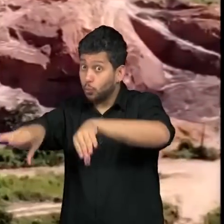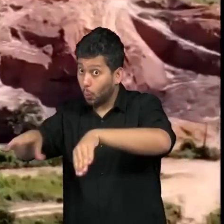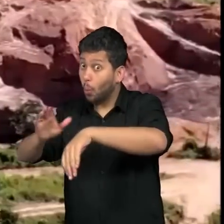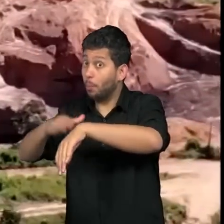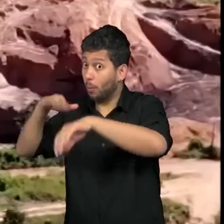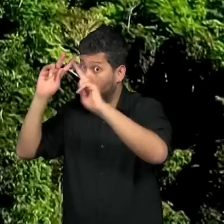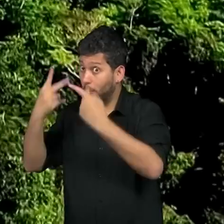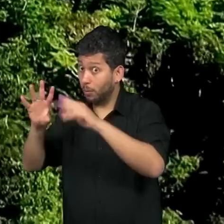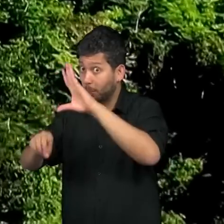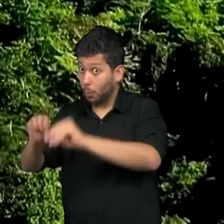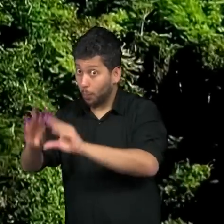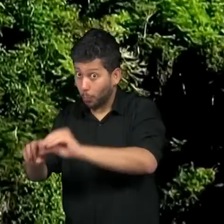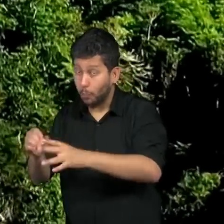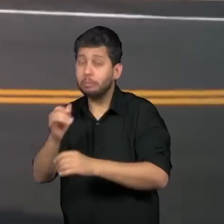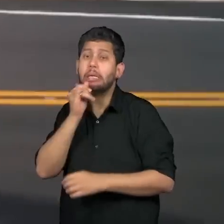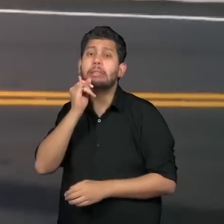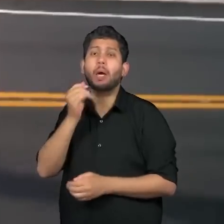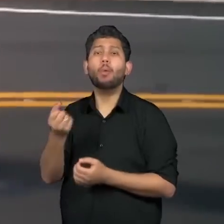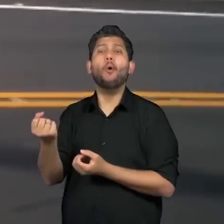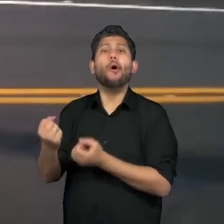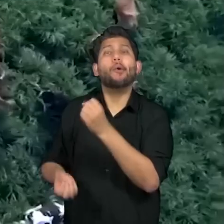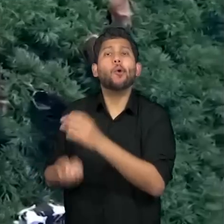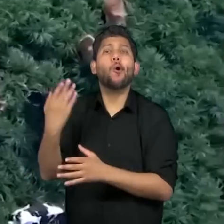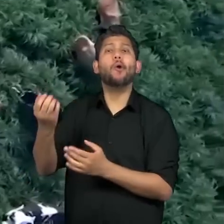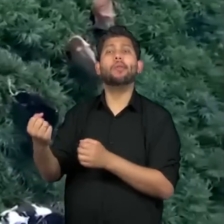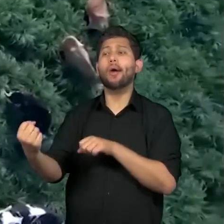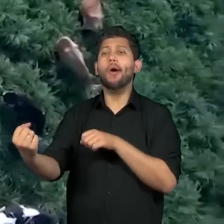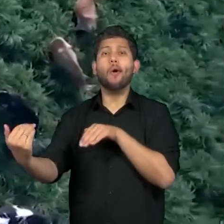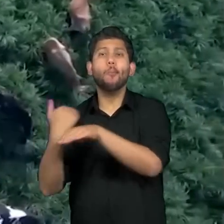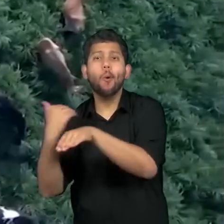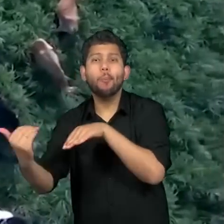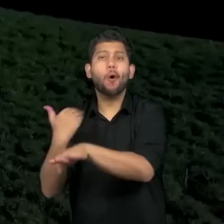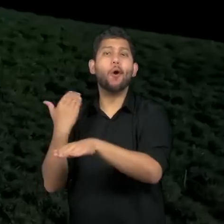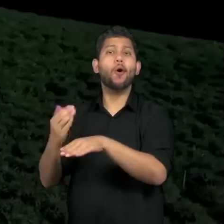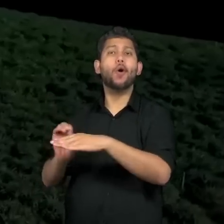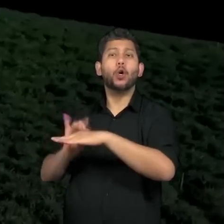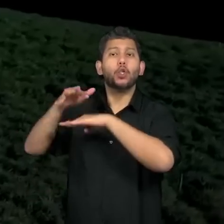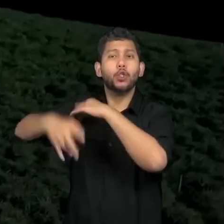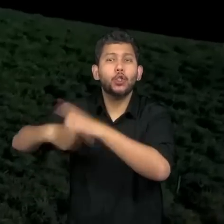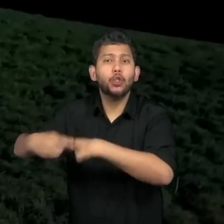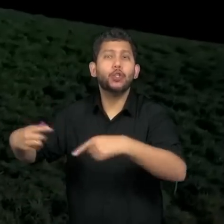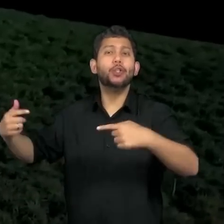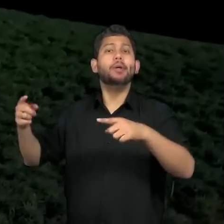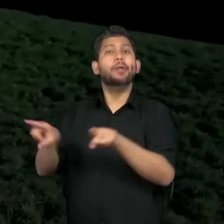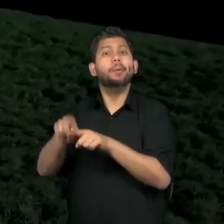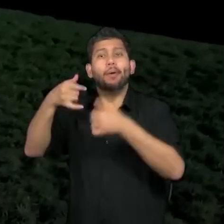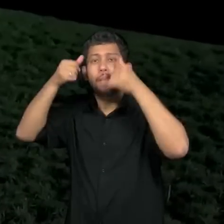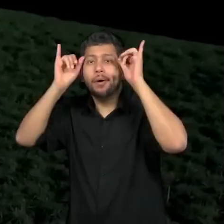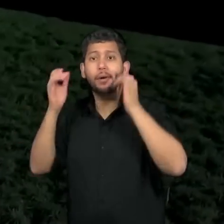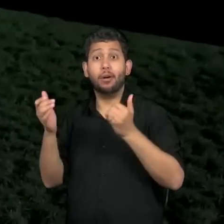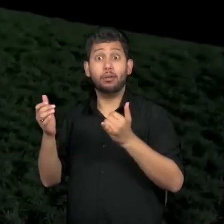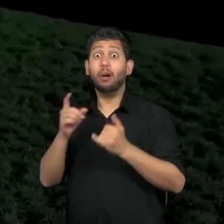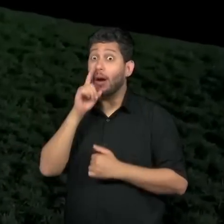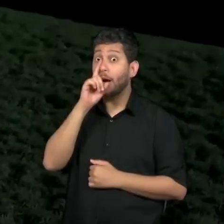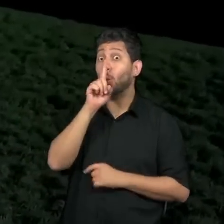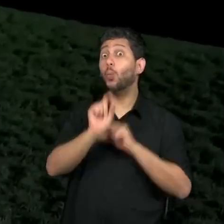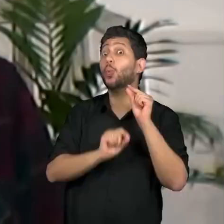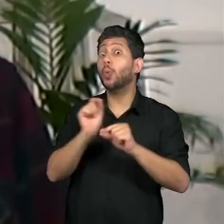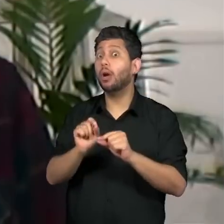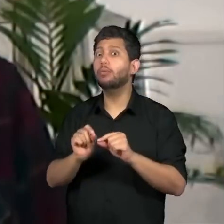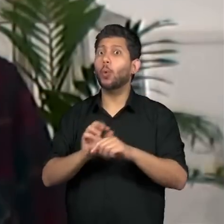atividades humanas, como rodovias, hidrelétricas e criação de gado, e o risco de surgimento de novas